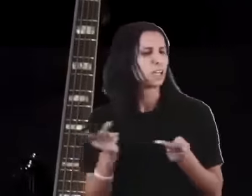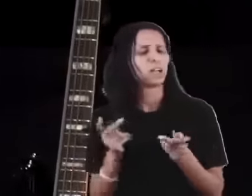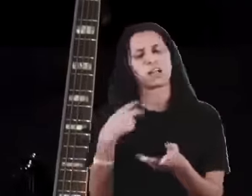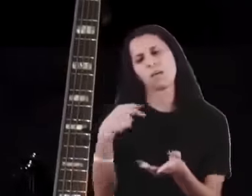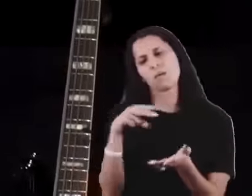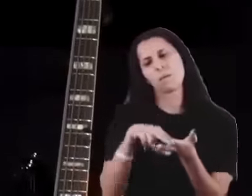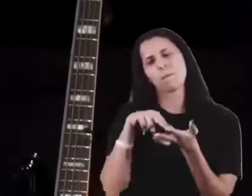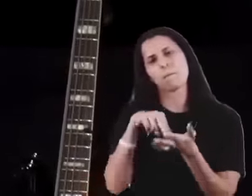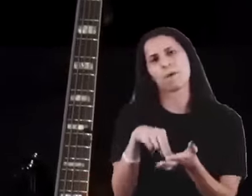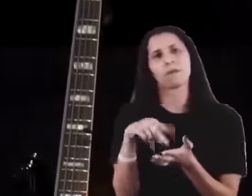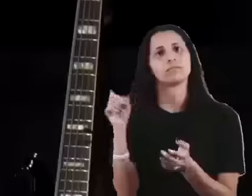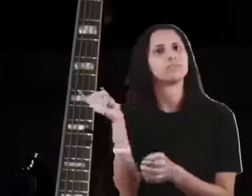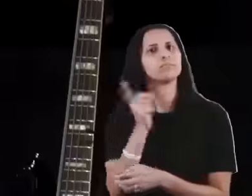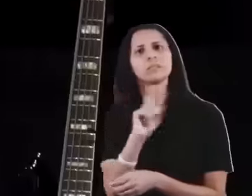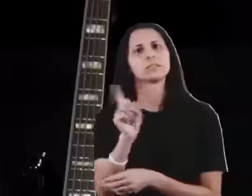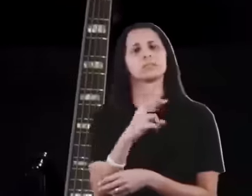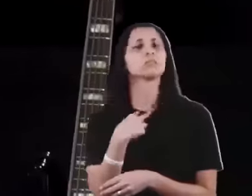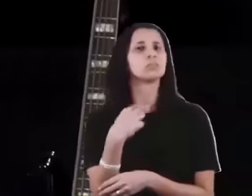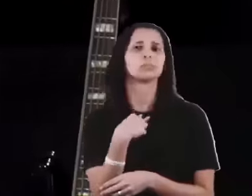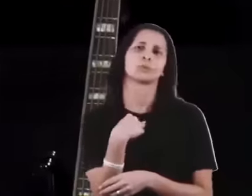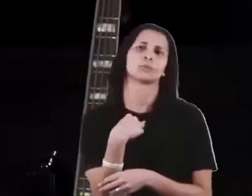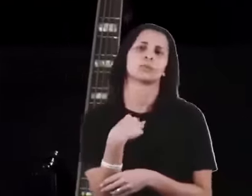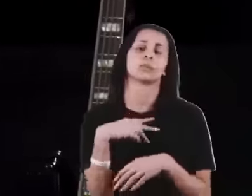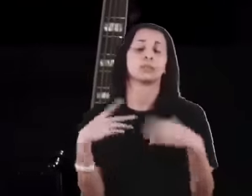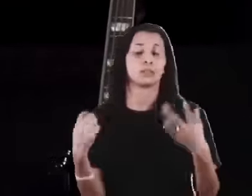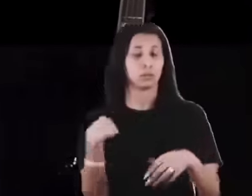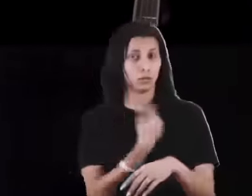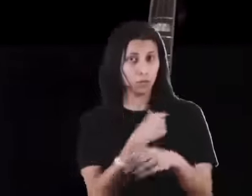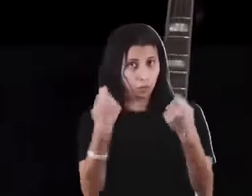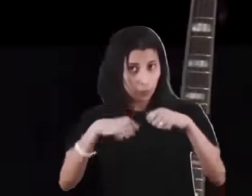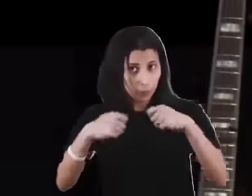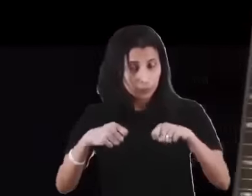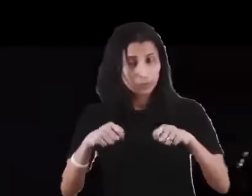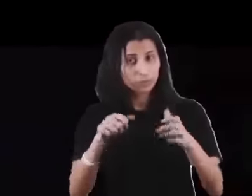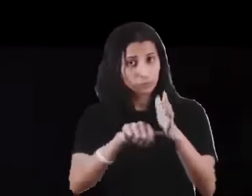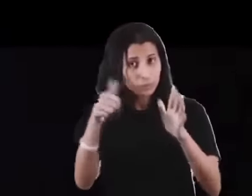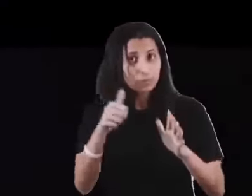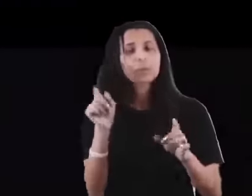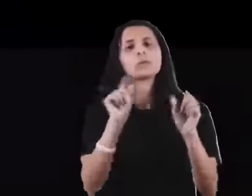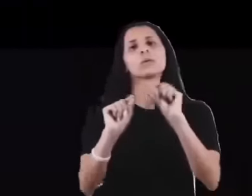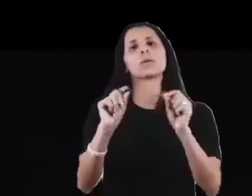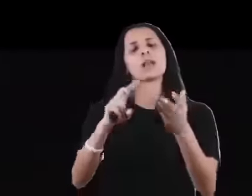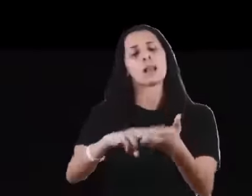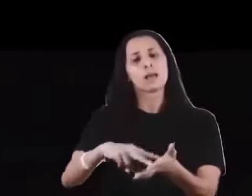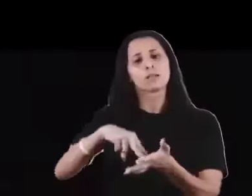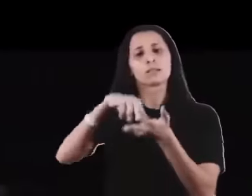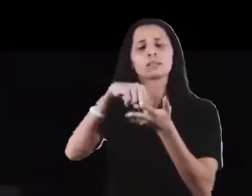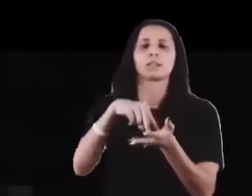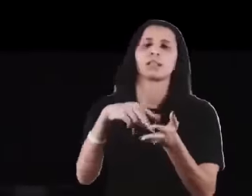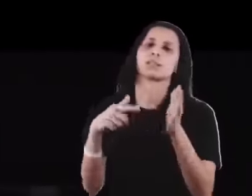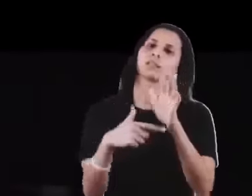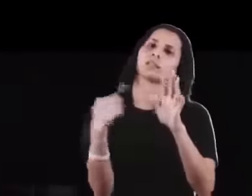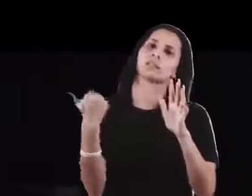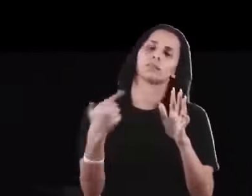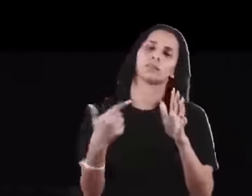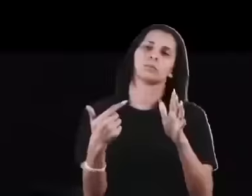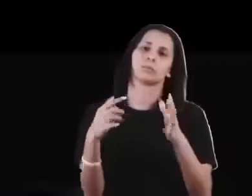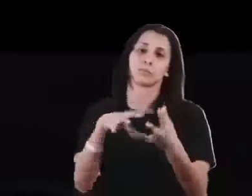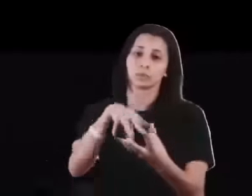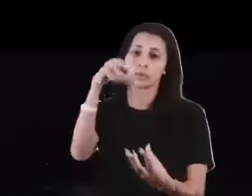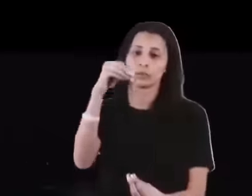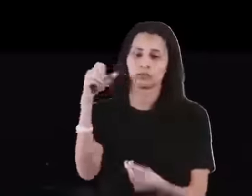pé adianta a gente precisa primeiro se levantar segundos abrir os nossos olhos espirituais